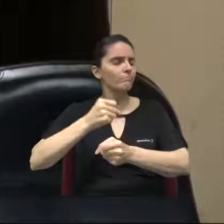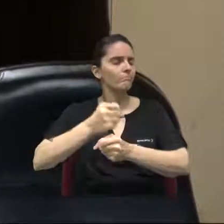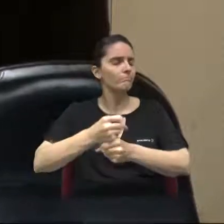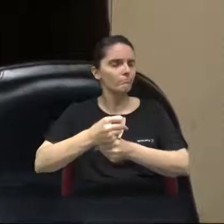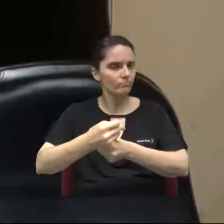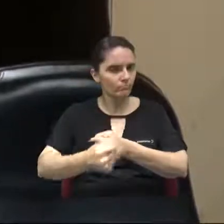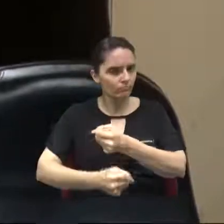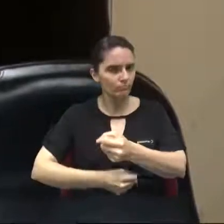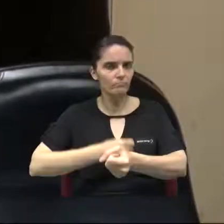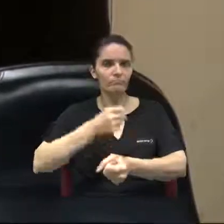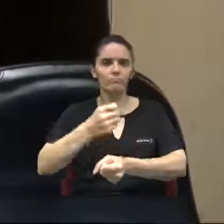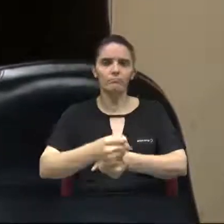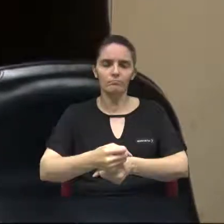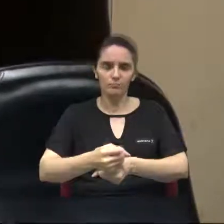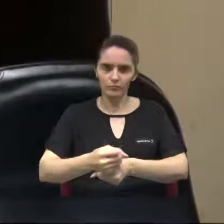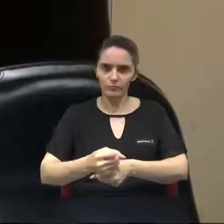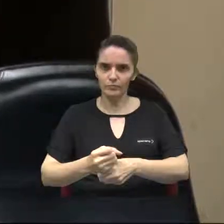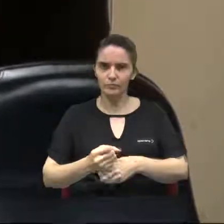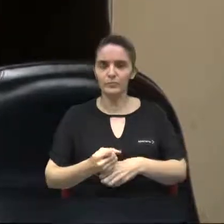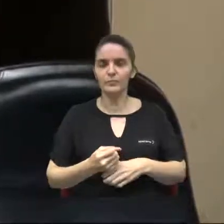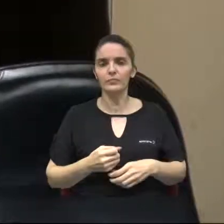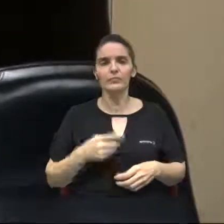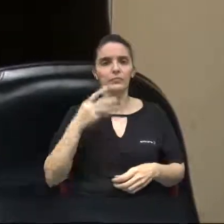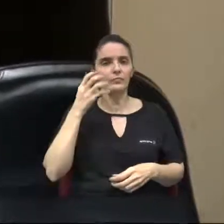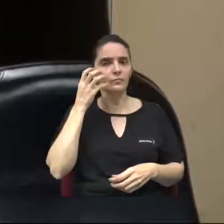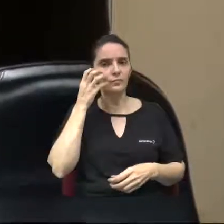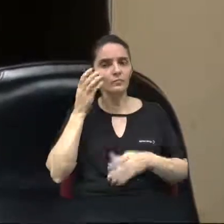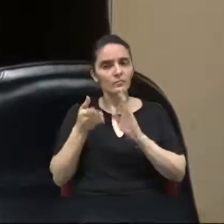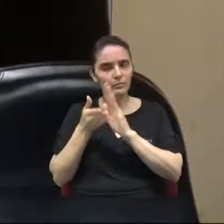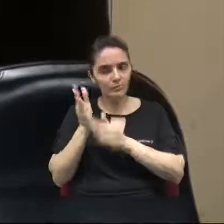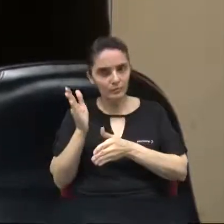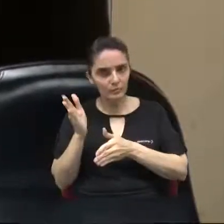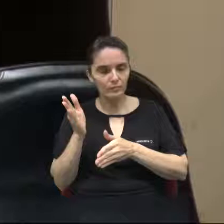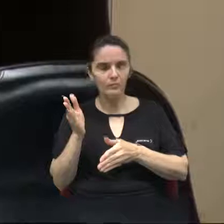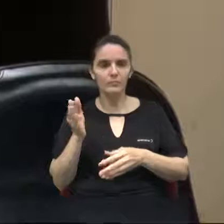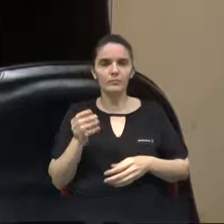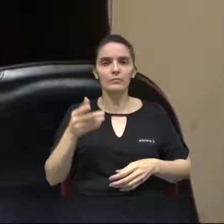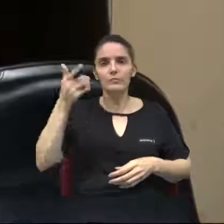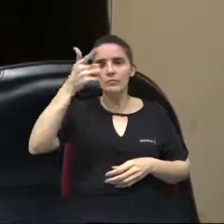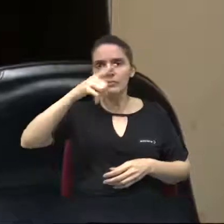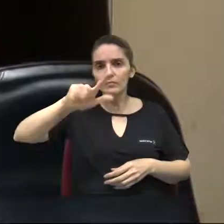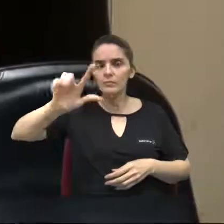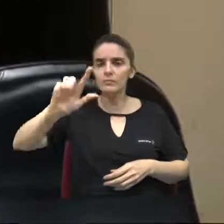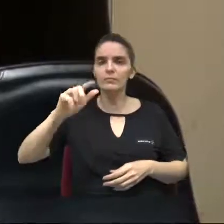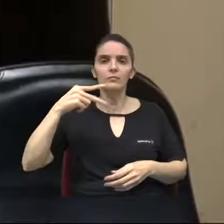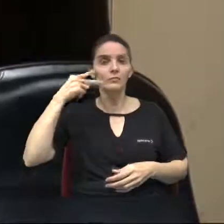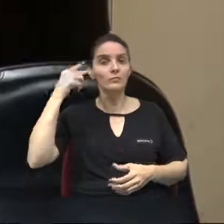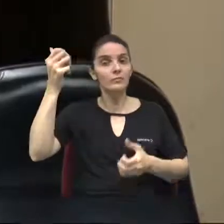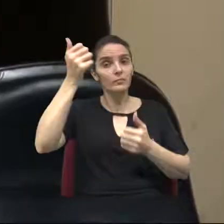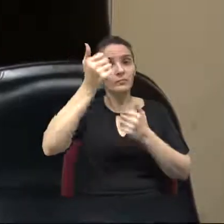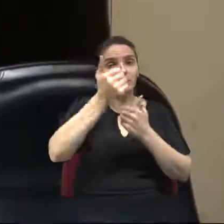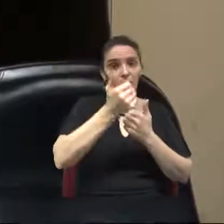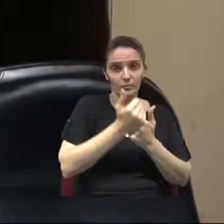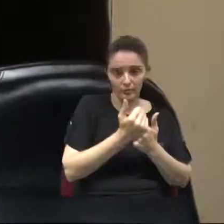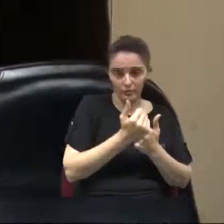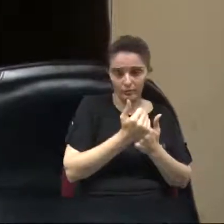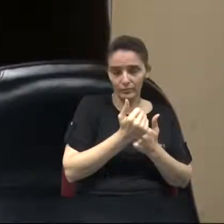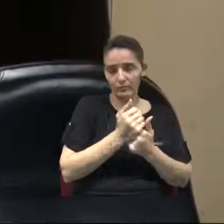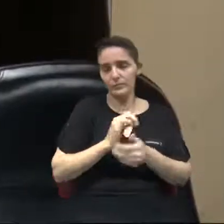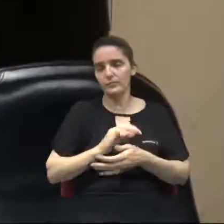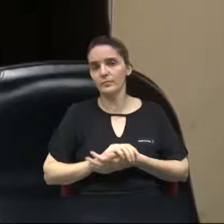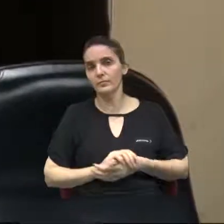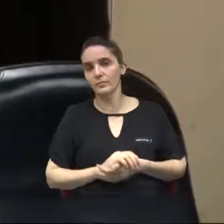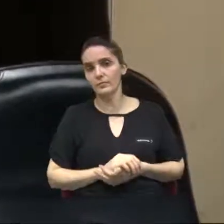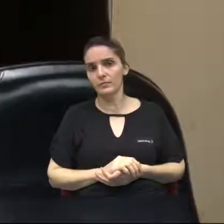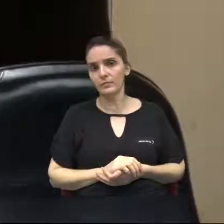vai sair, vai entrar outras pessoas, outros vereadores, o senhor vai usufruir, porque,